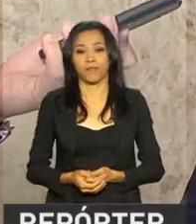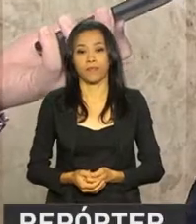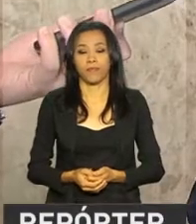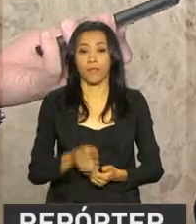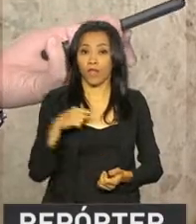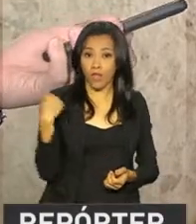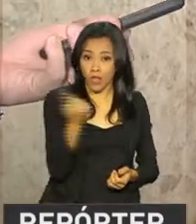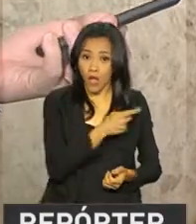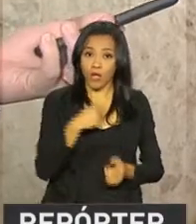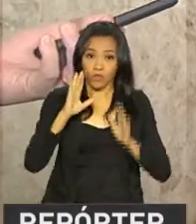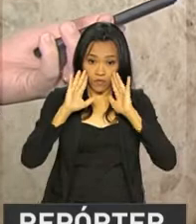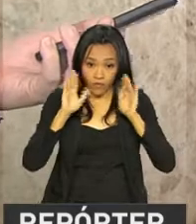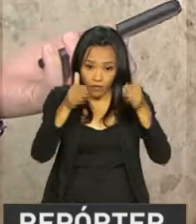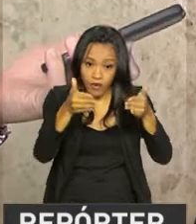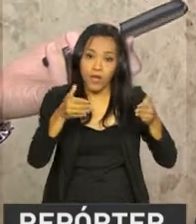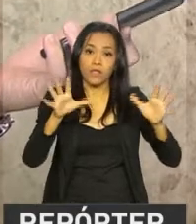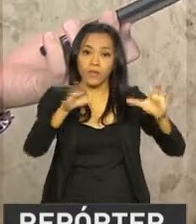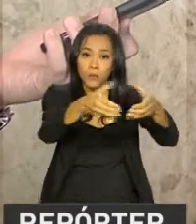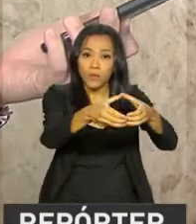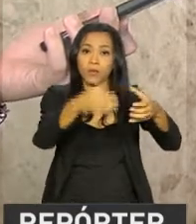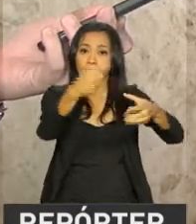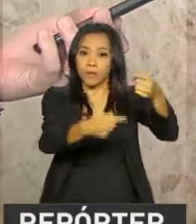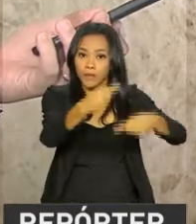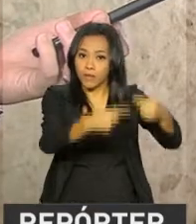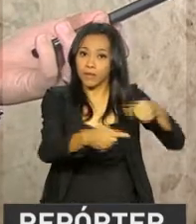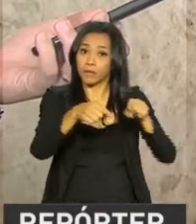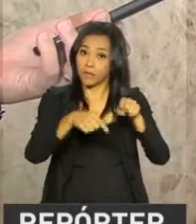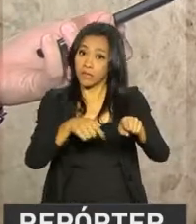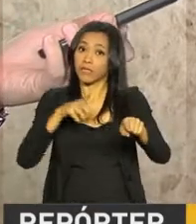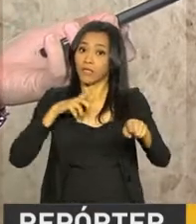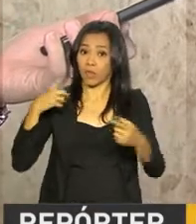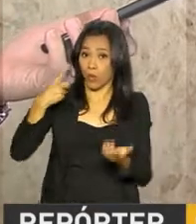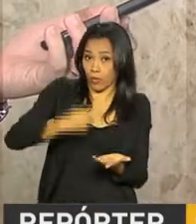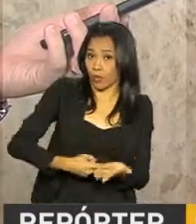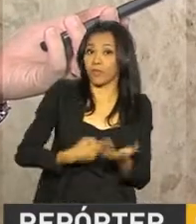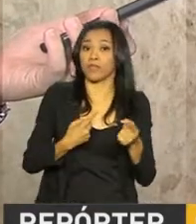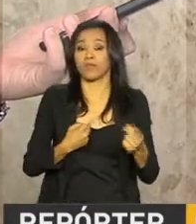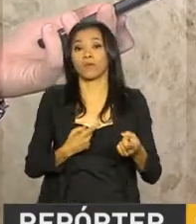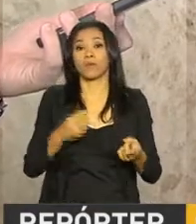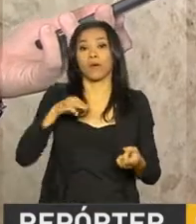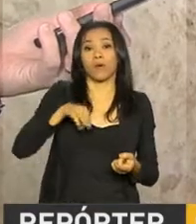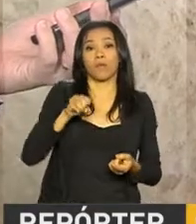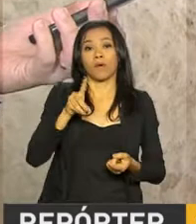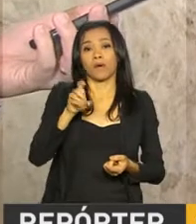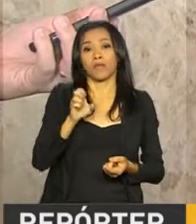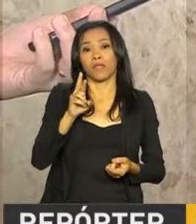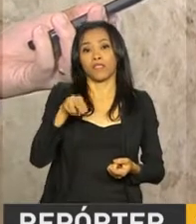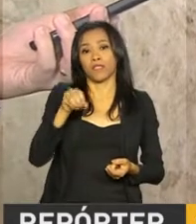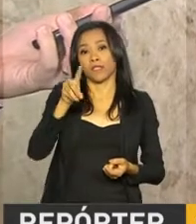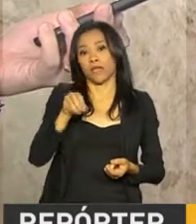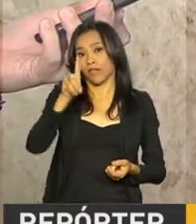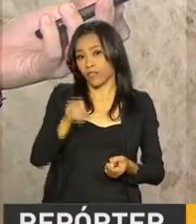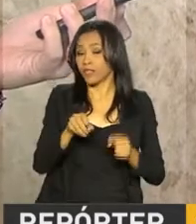Nós estamos focados naqueles partidos que têm, inclusive, compromisso com a modernidade, têm compromisso com o ajuste fiscal